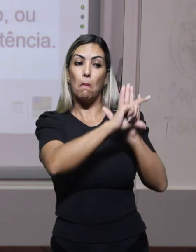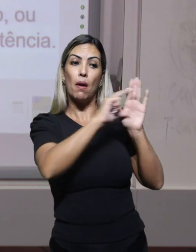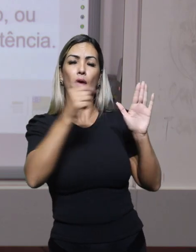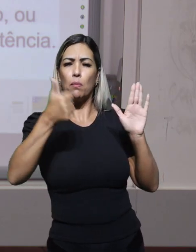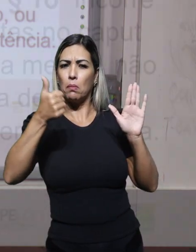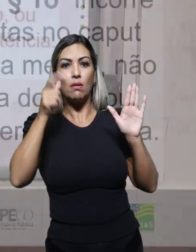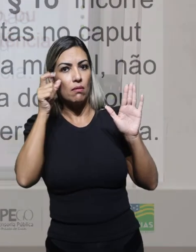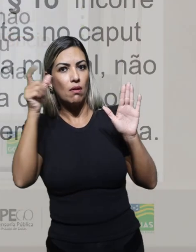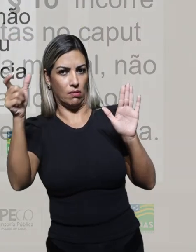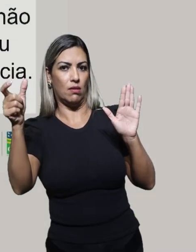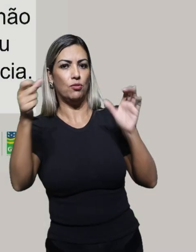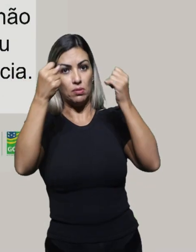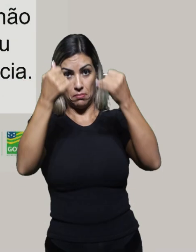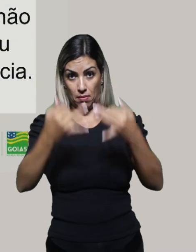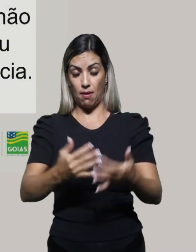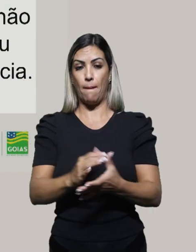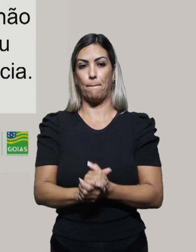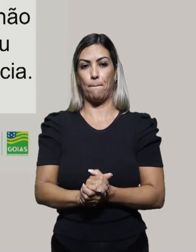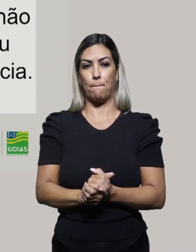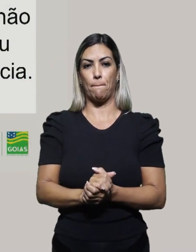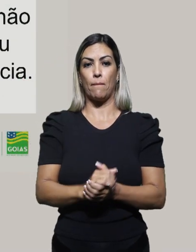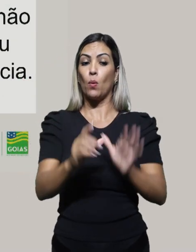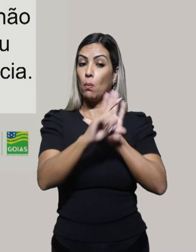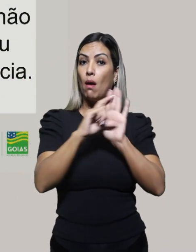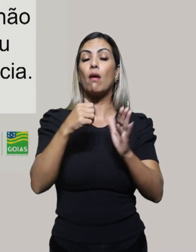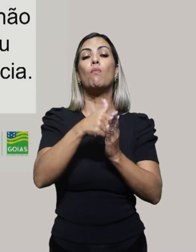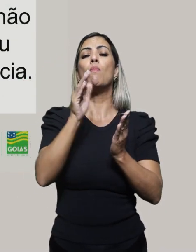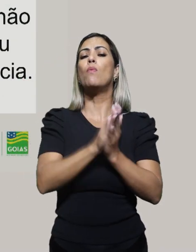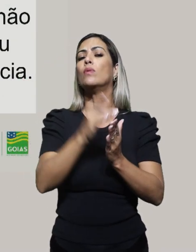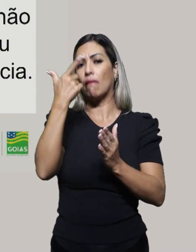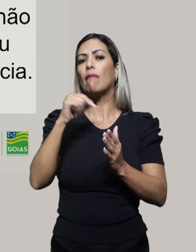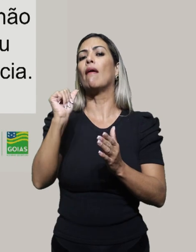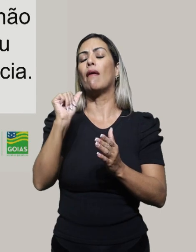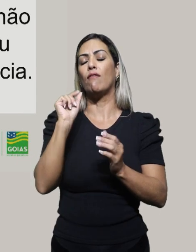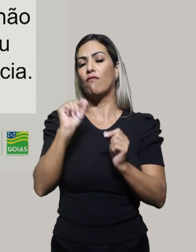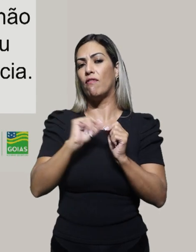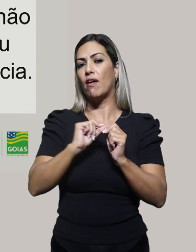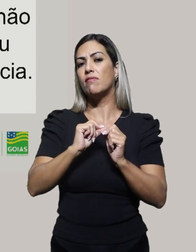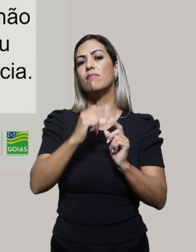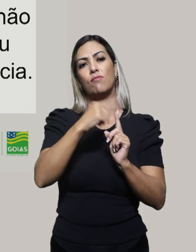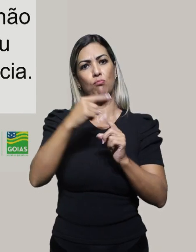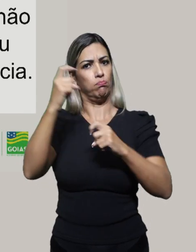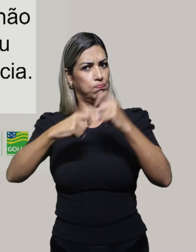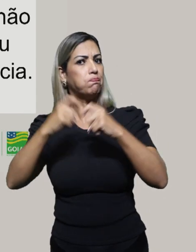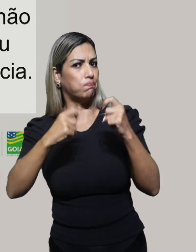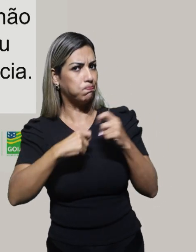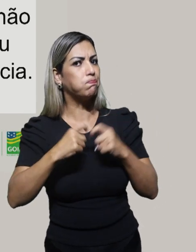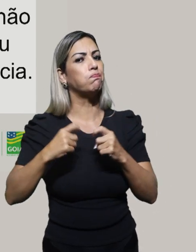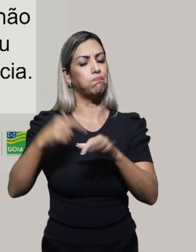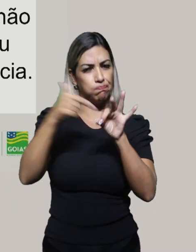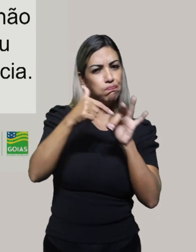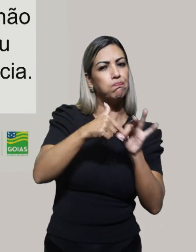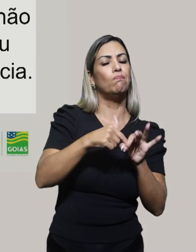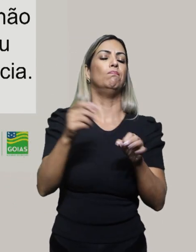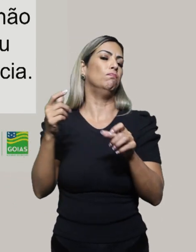parágrafo 1º é muito interessante para a gente falar também. Incorre na mesma pena quem pratica essas ações, ou seja,